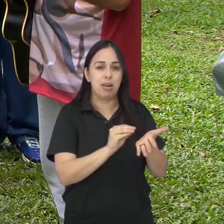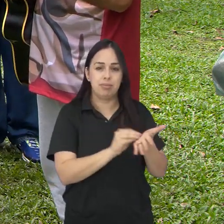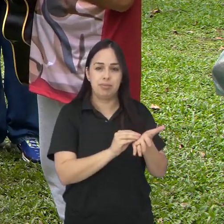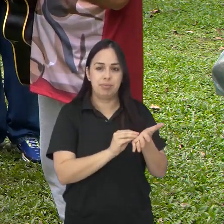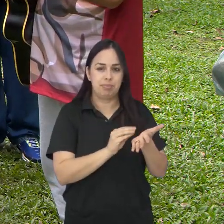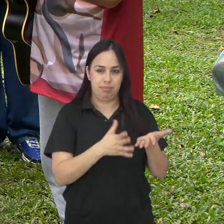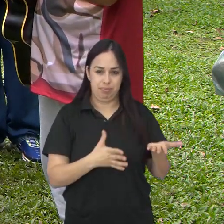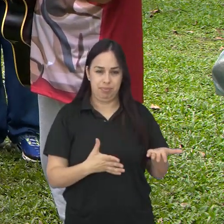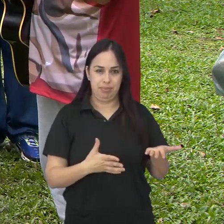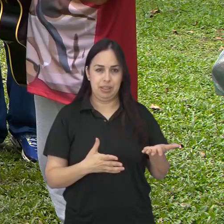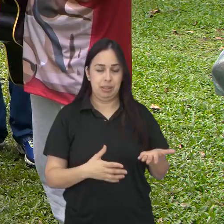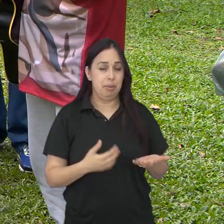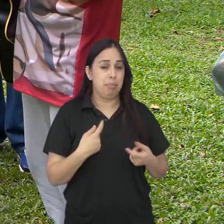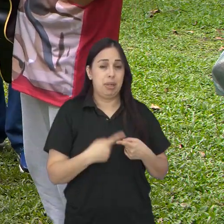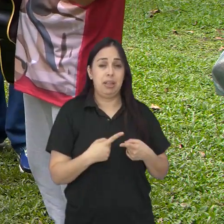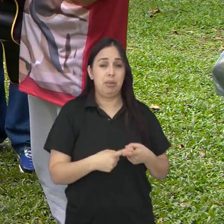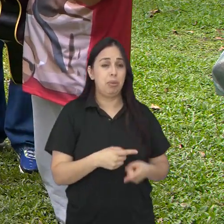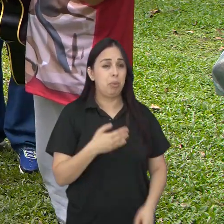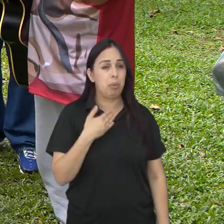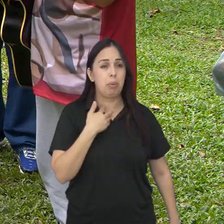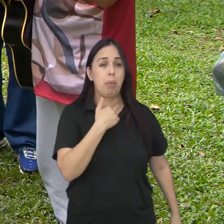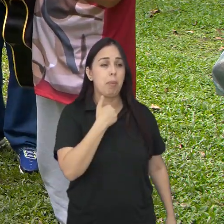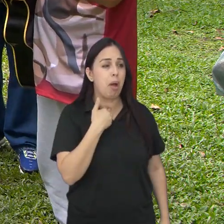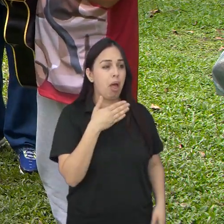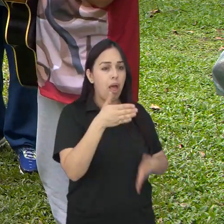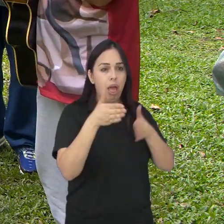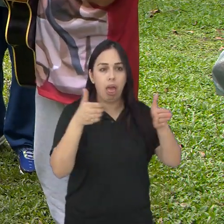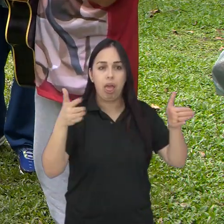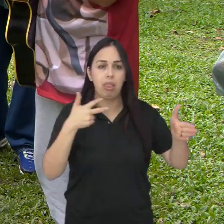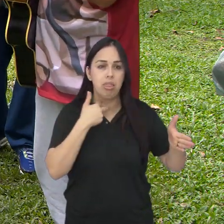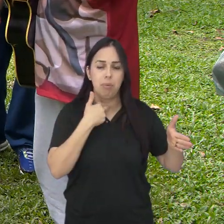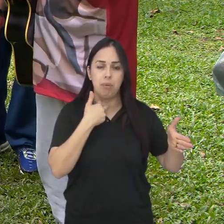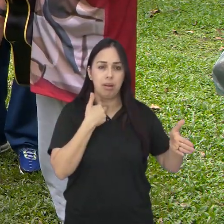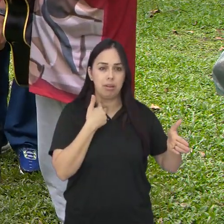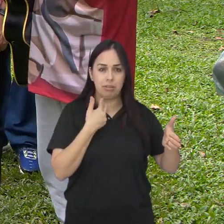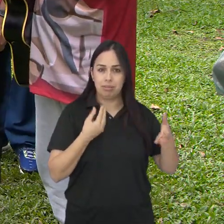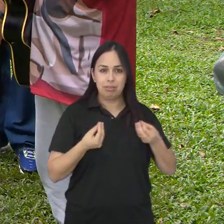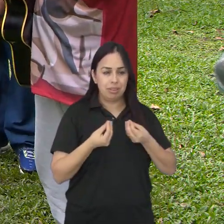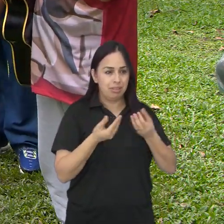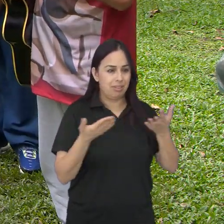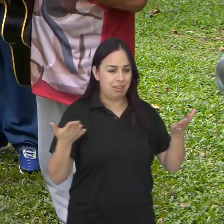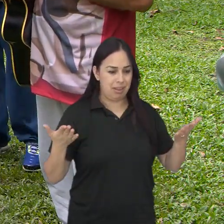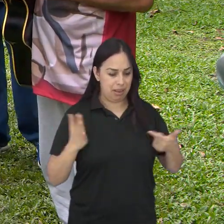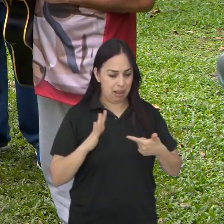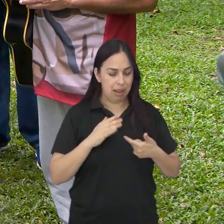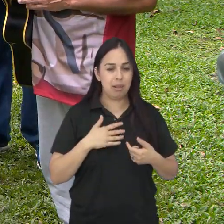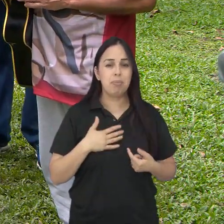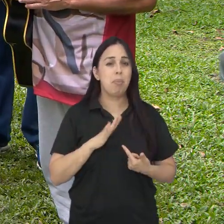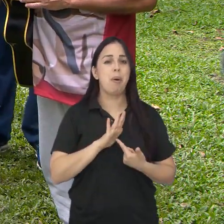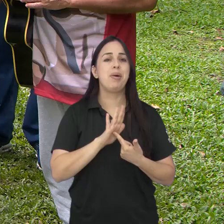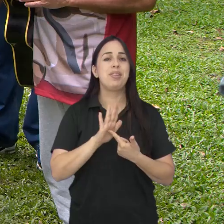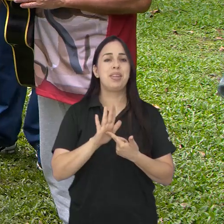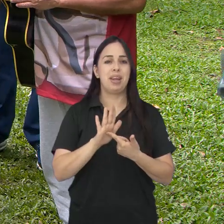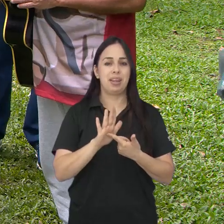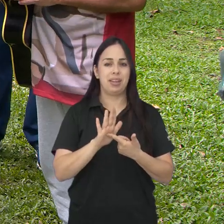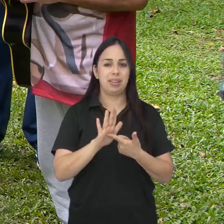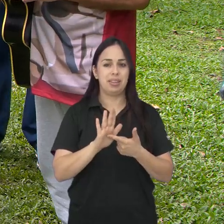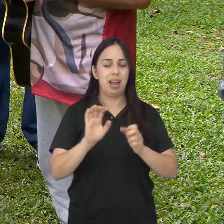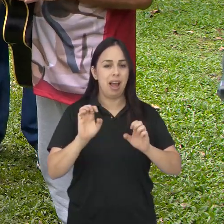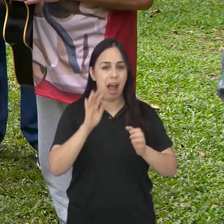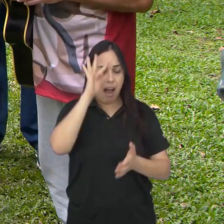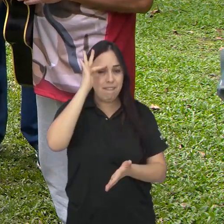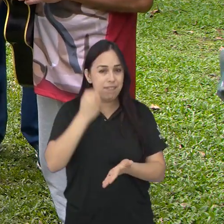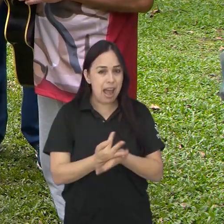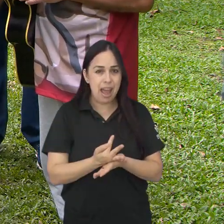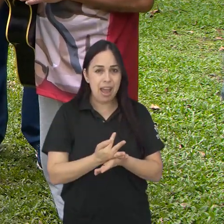é muito doído quando você não pode, tá? Sair assim para levar aquilo que a gente tem de melhor, que é a nossa